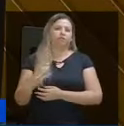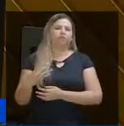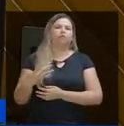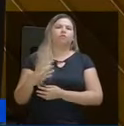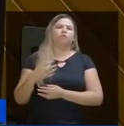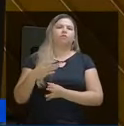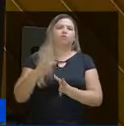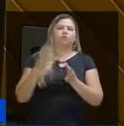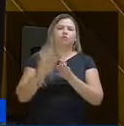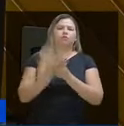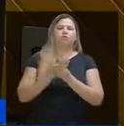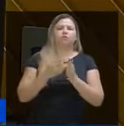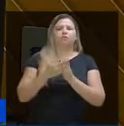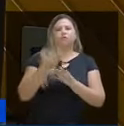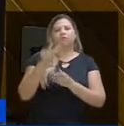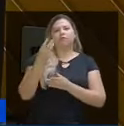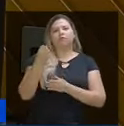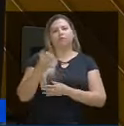autos